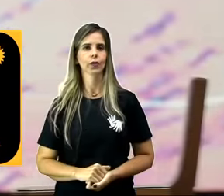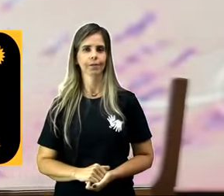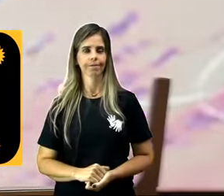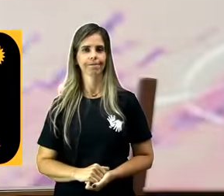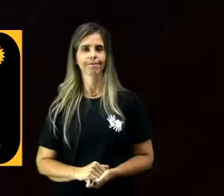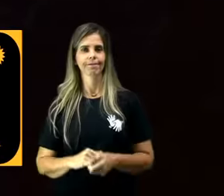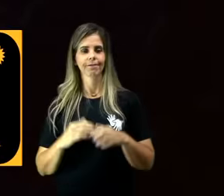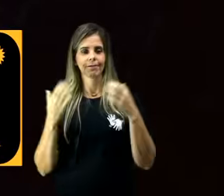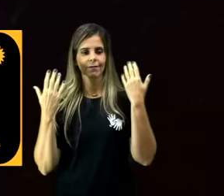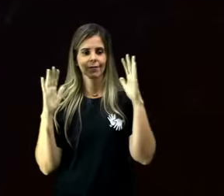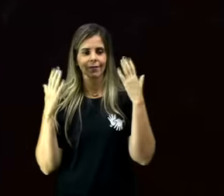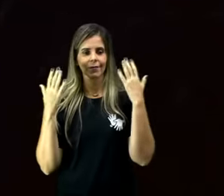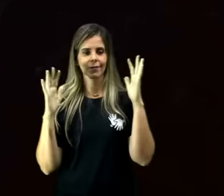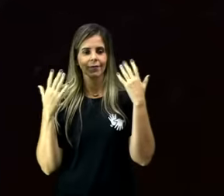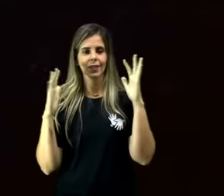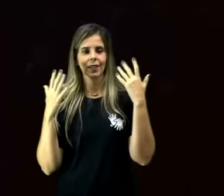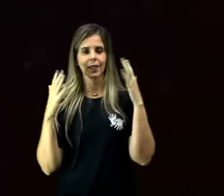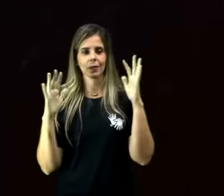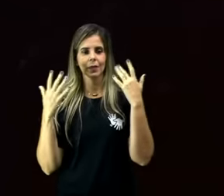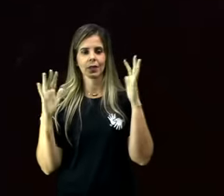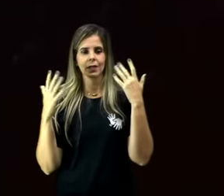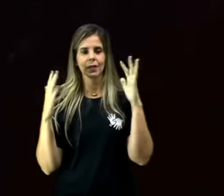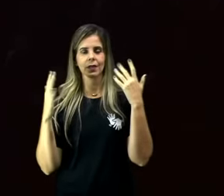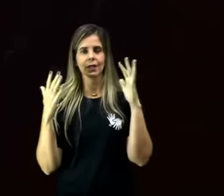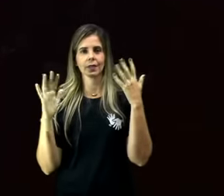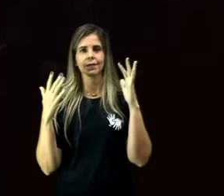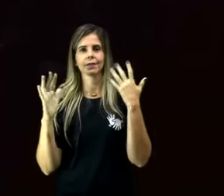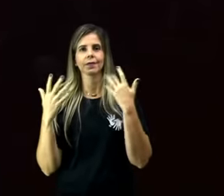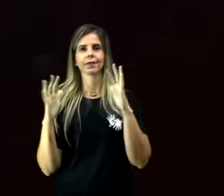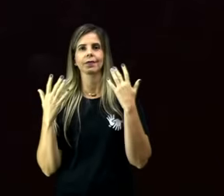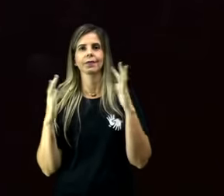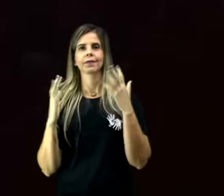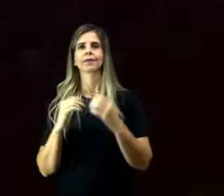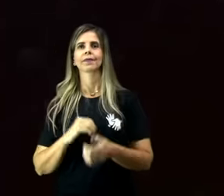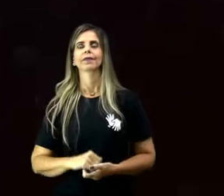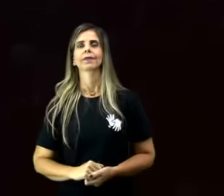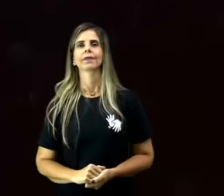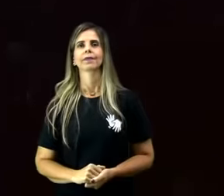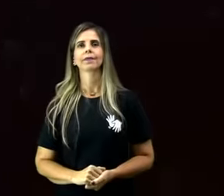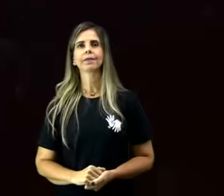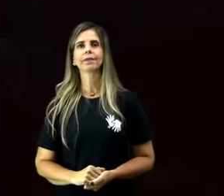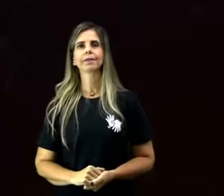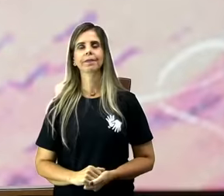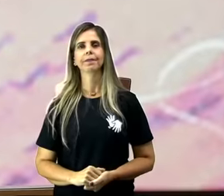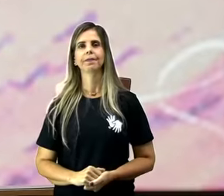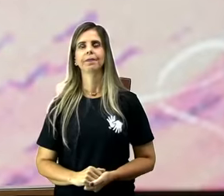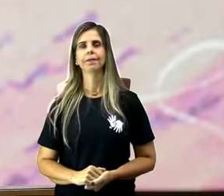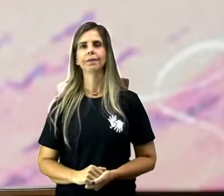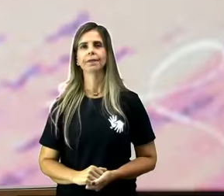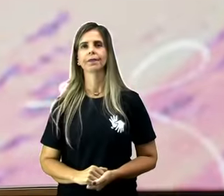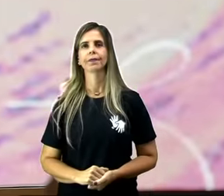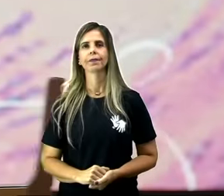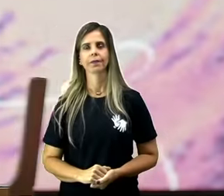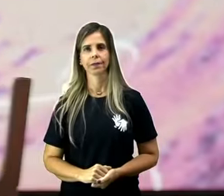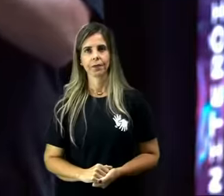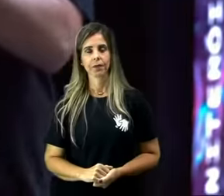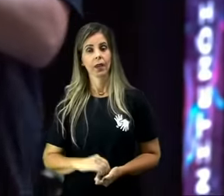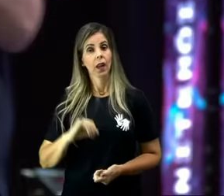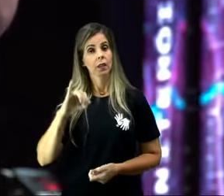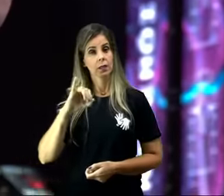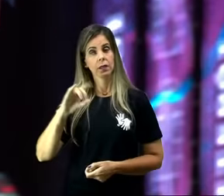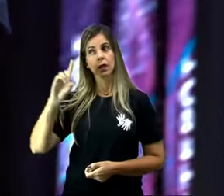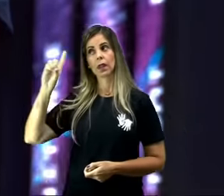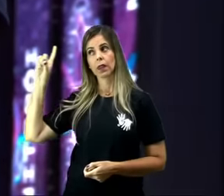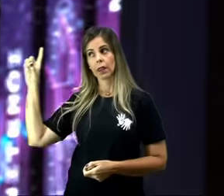palavra? Então a lógica é simples. Se é Deus que